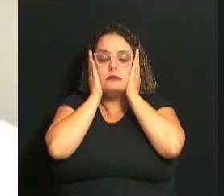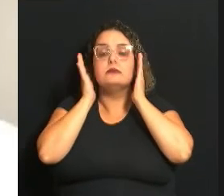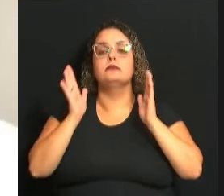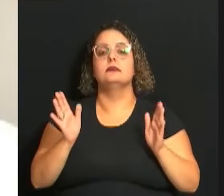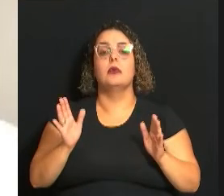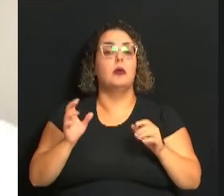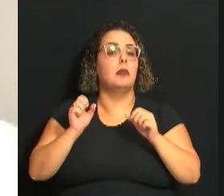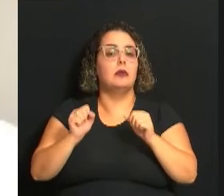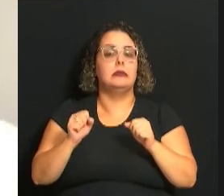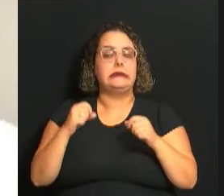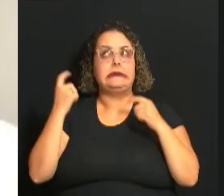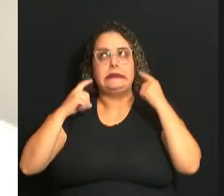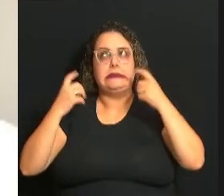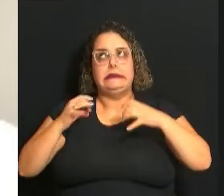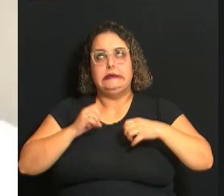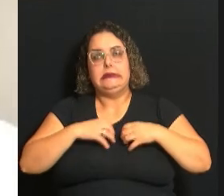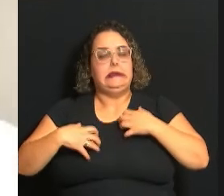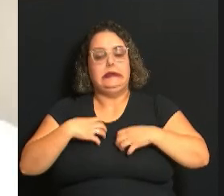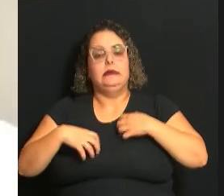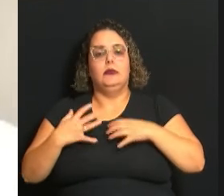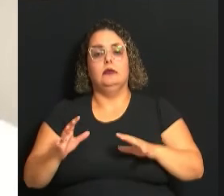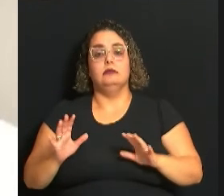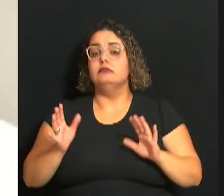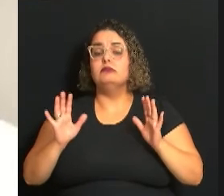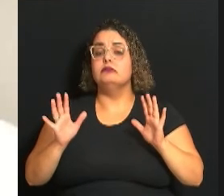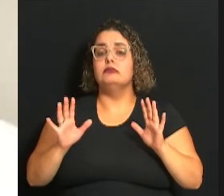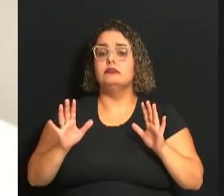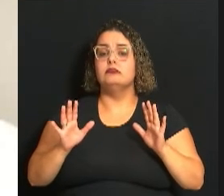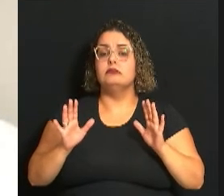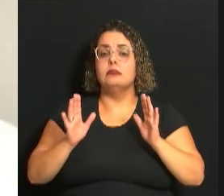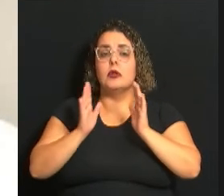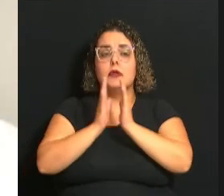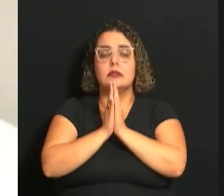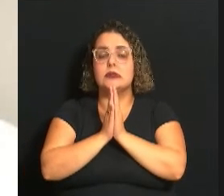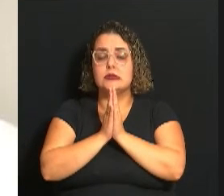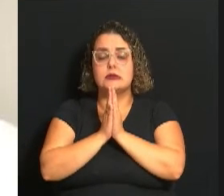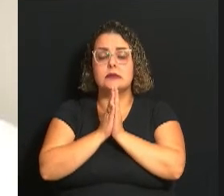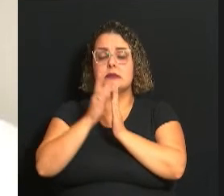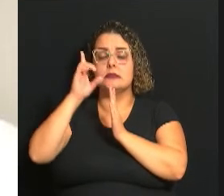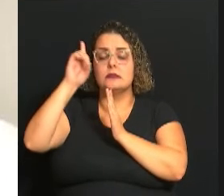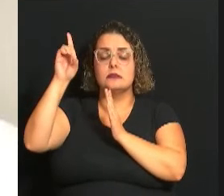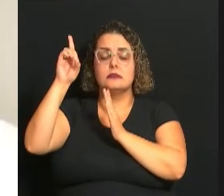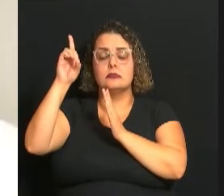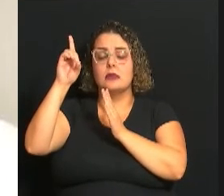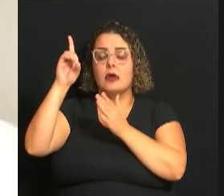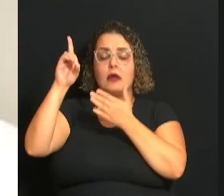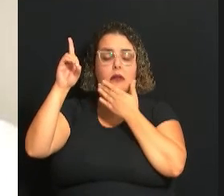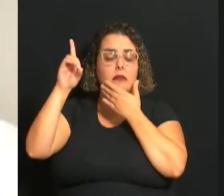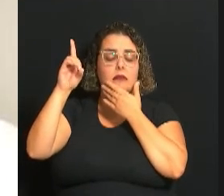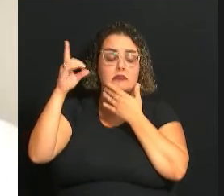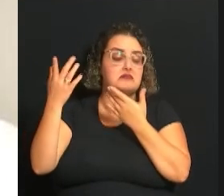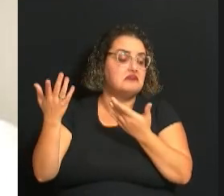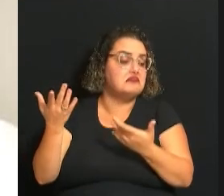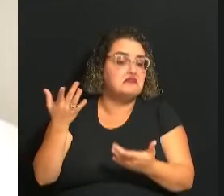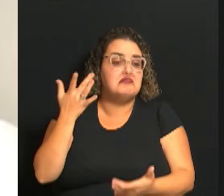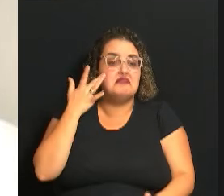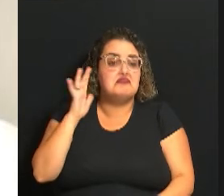ali desesperada, agoniada, e não, eu rezava. Então eu falava, pai, olha, deu 9 pais